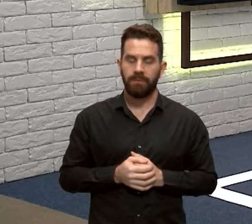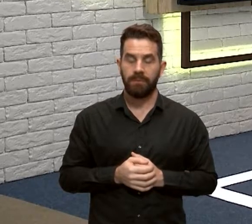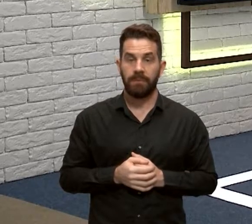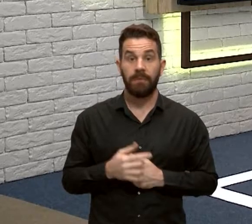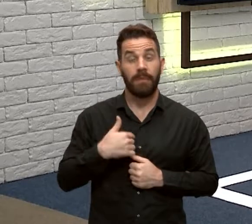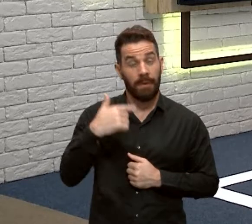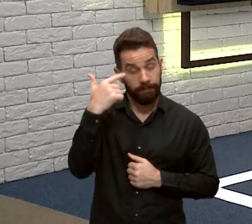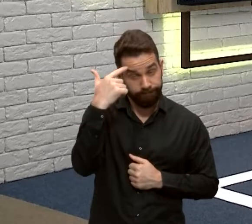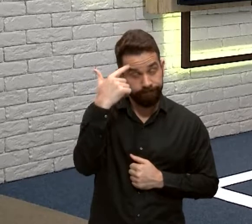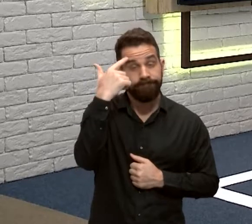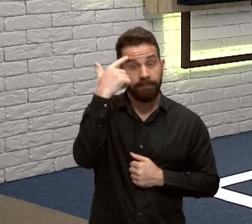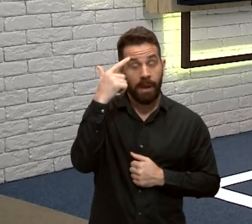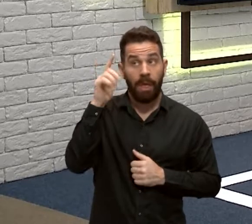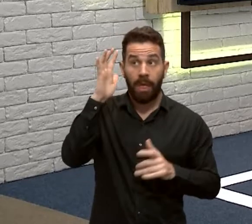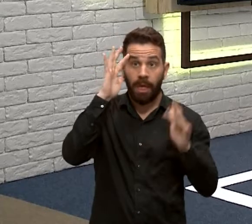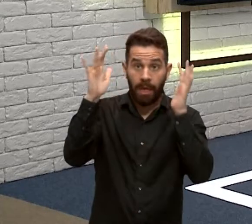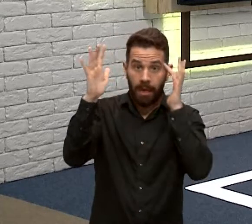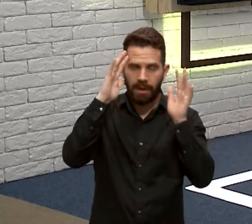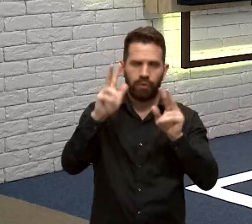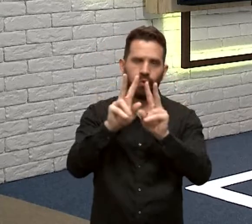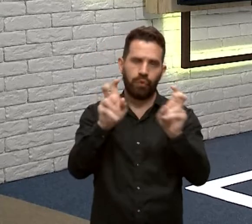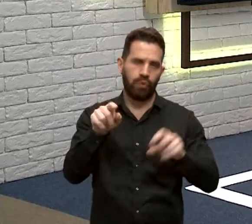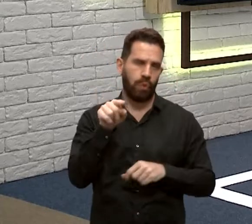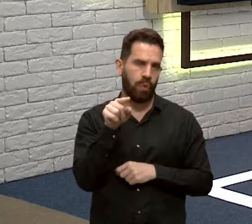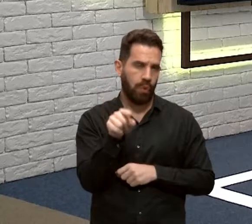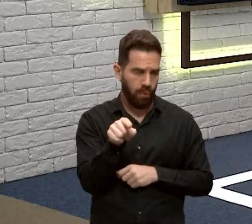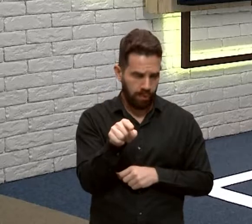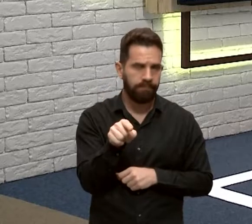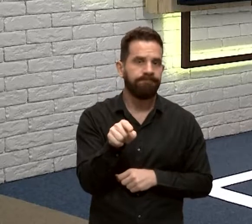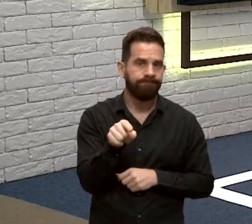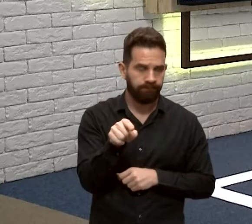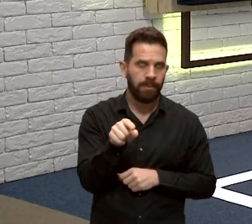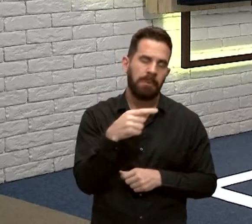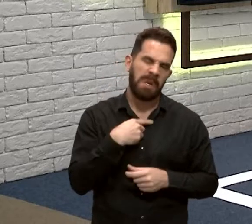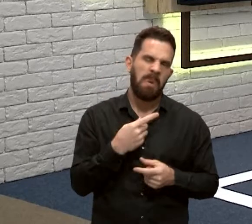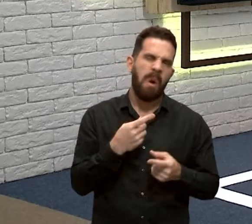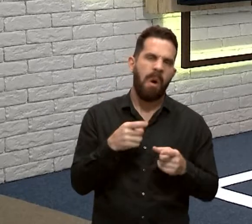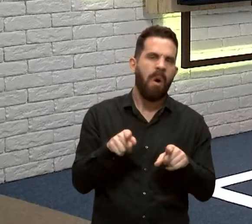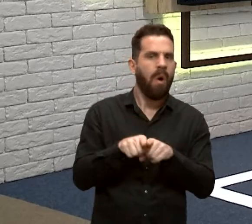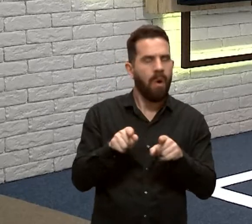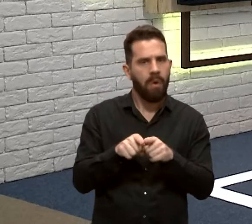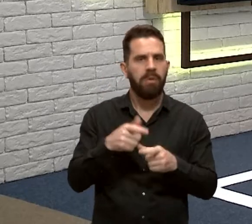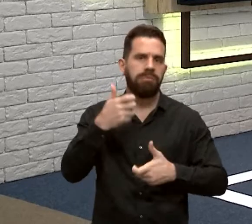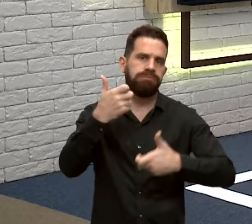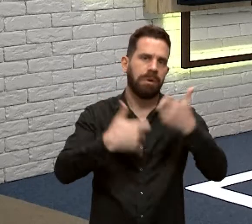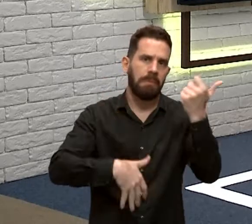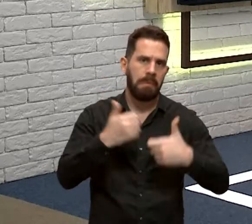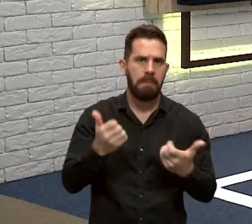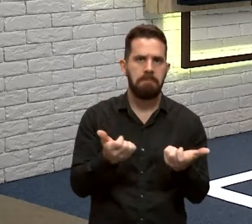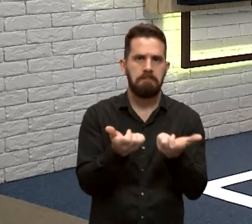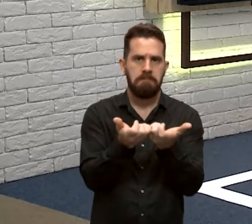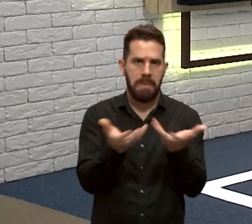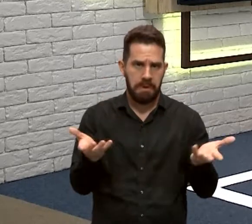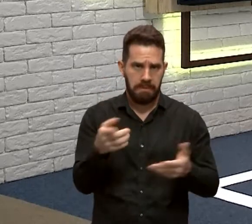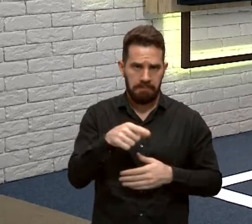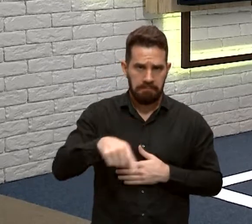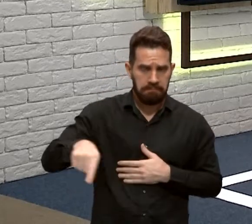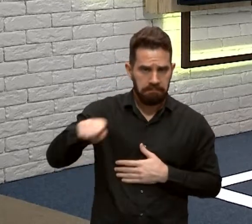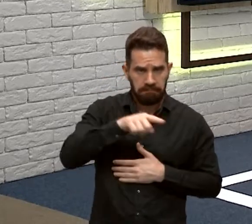poder refletir sobre esse fenômeno, né, sobre sobre esse tipo de